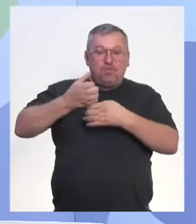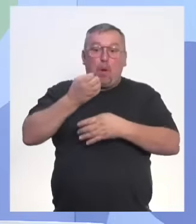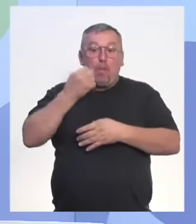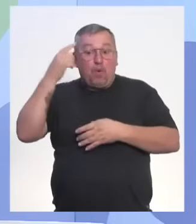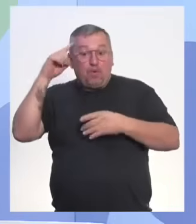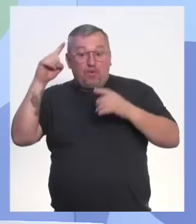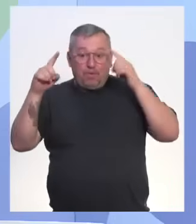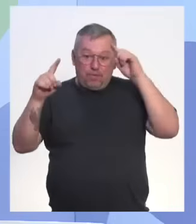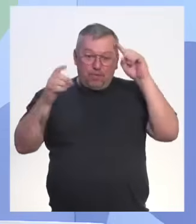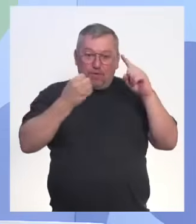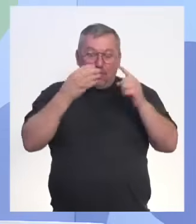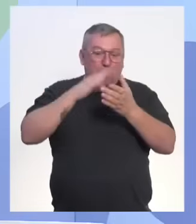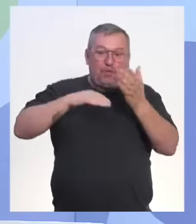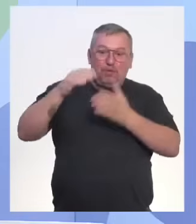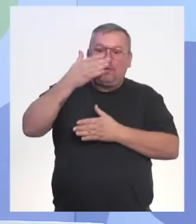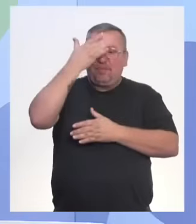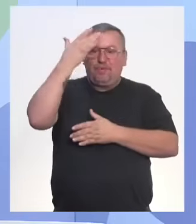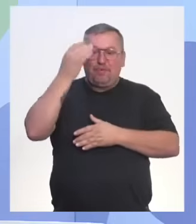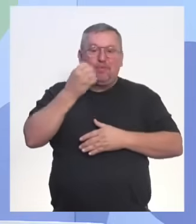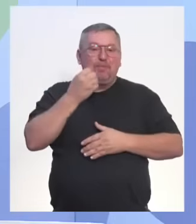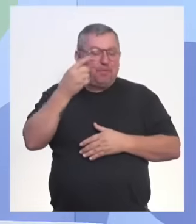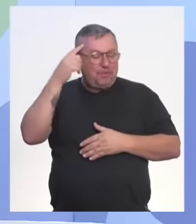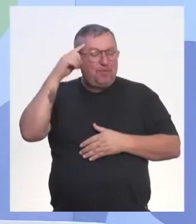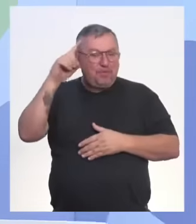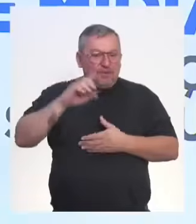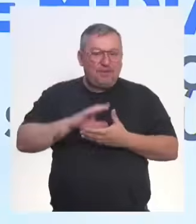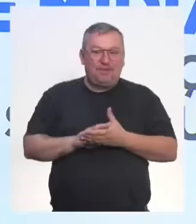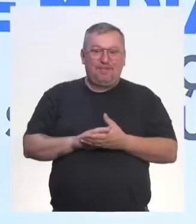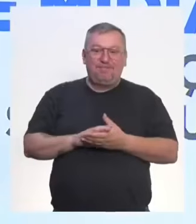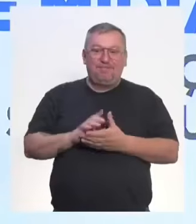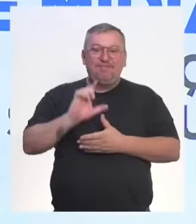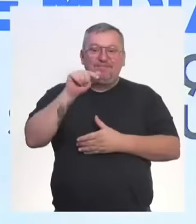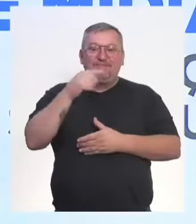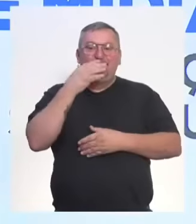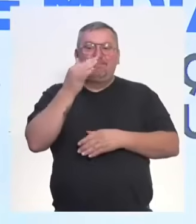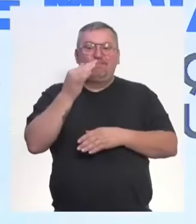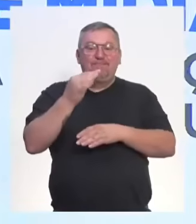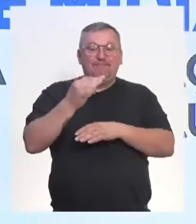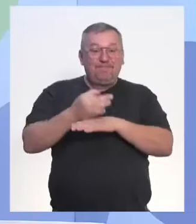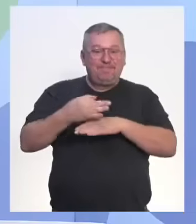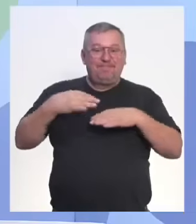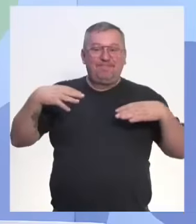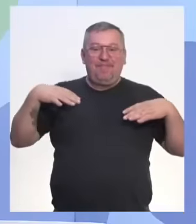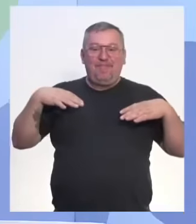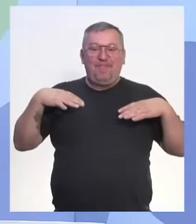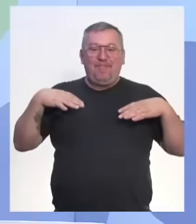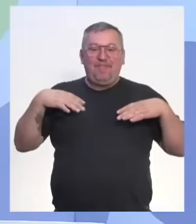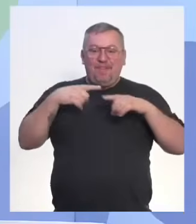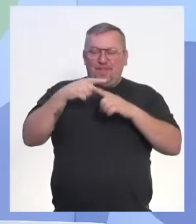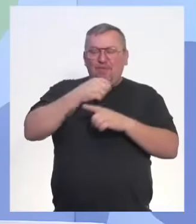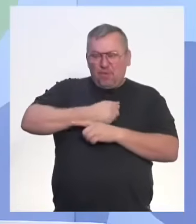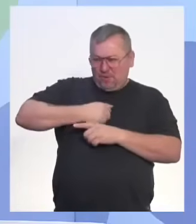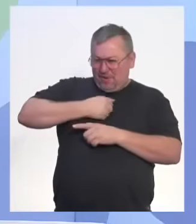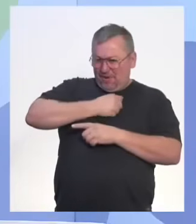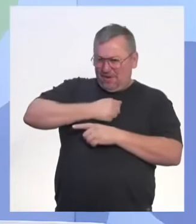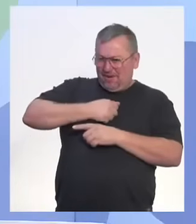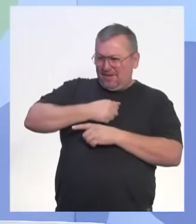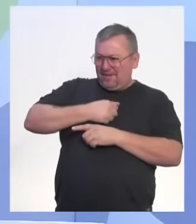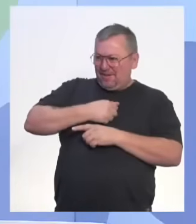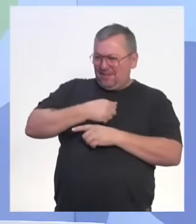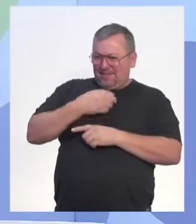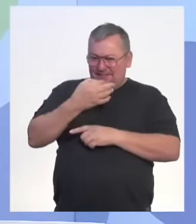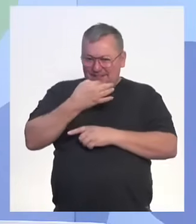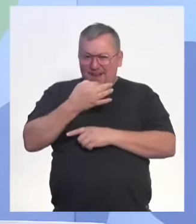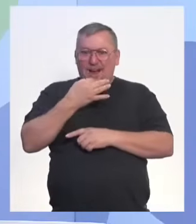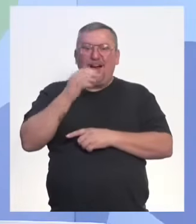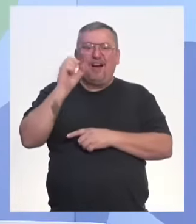gente, bom dia para todo mundo, na verdade, né? Ou depois desse feriado, né? Pois é. Será que eles sentiram saudade? Acho que eles deram foi a graças,